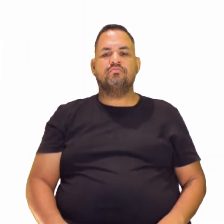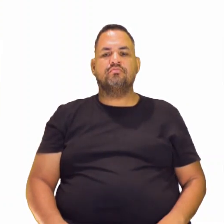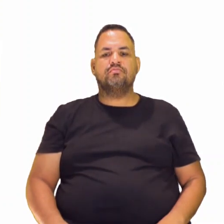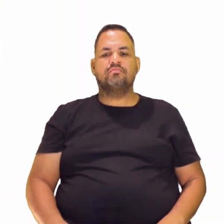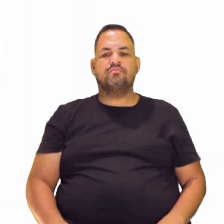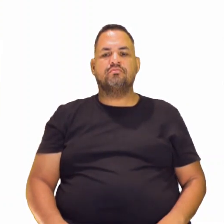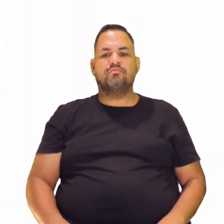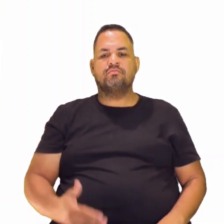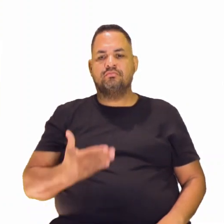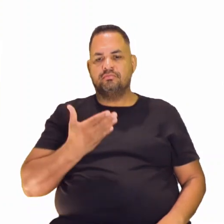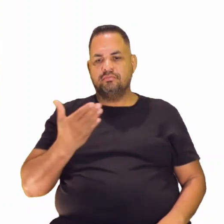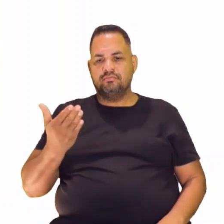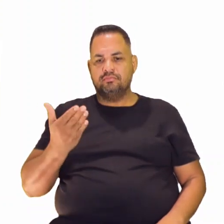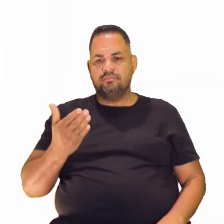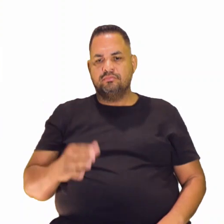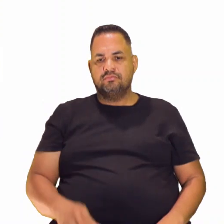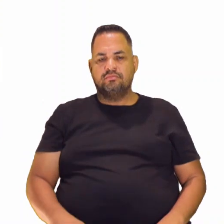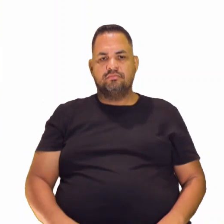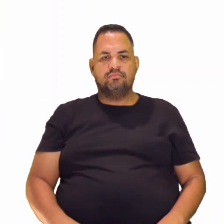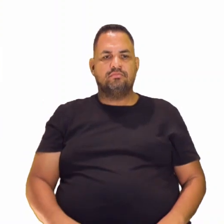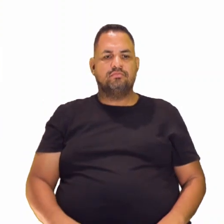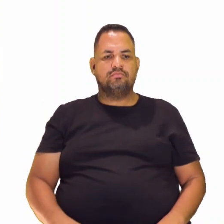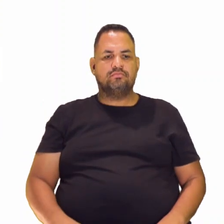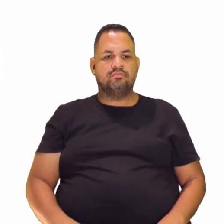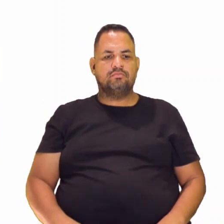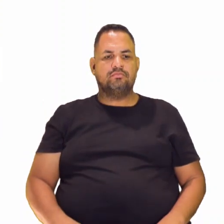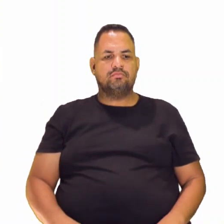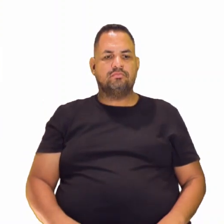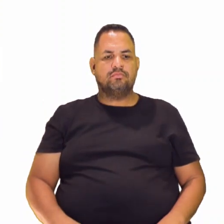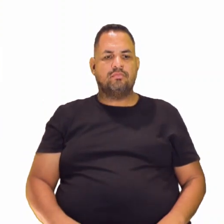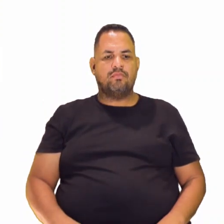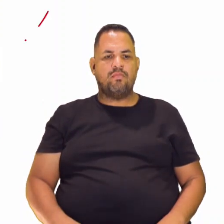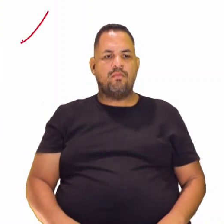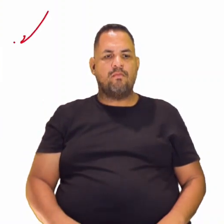Zaire, essa aqui, e aqui também